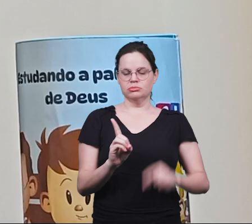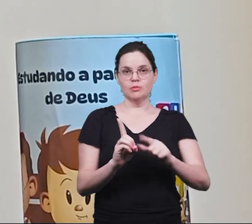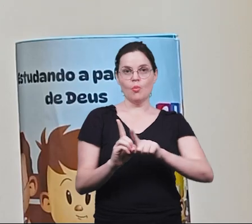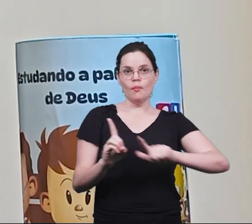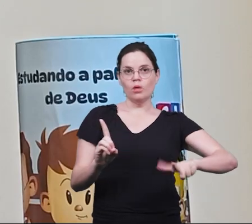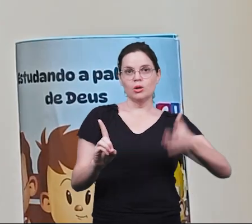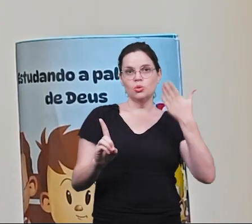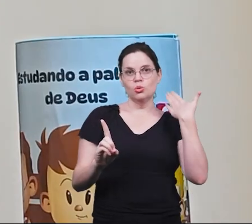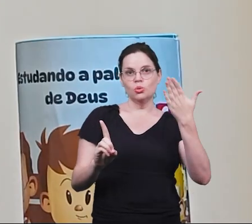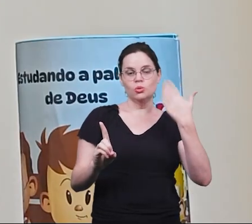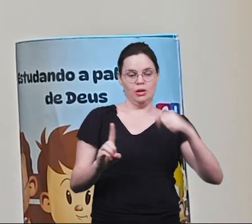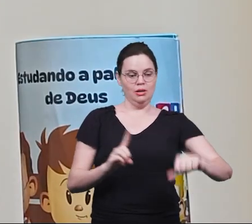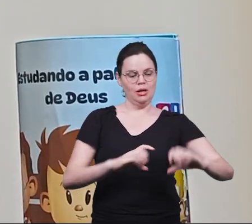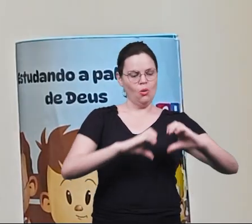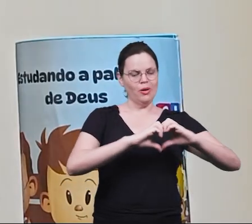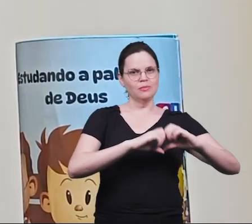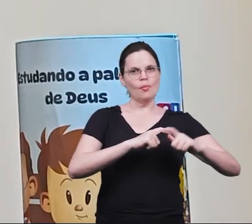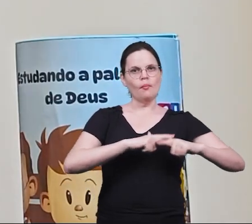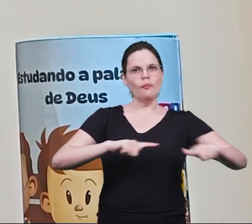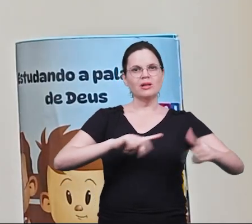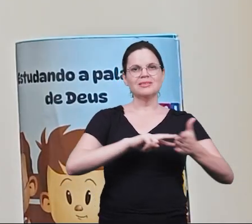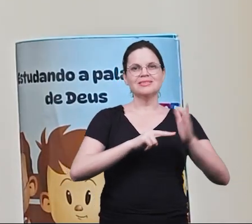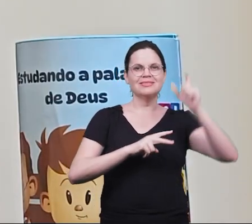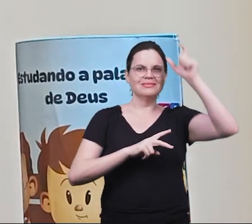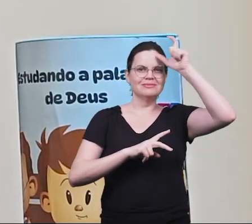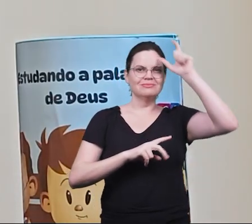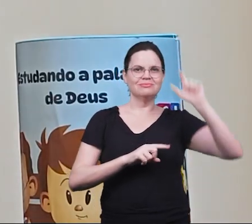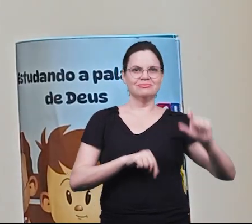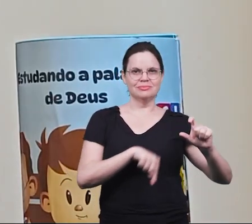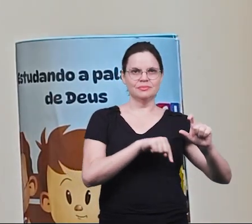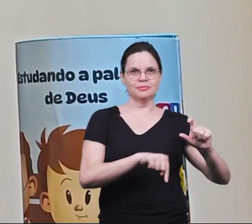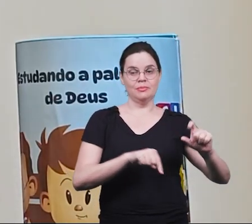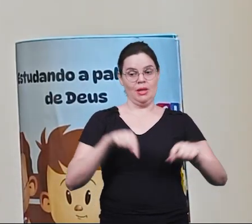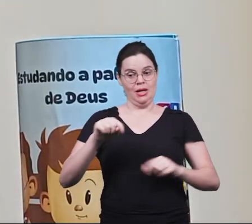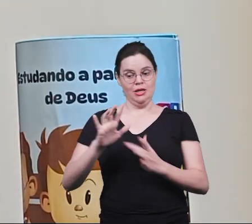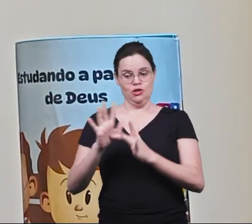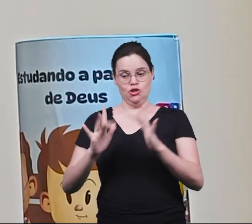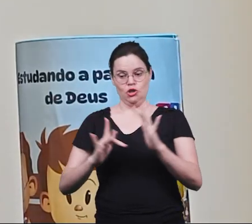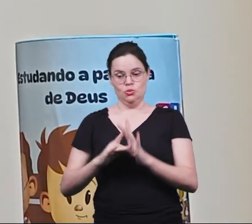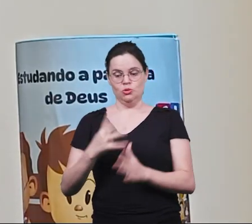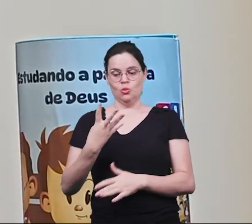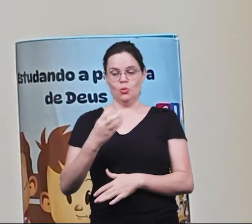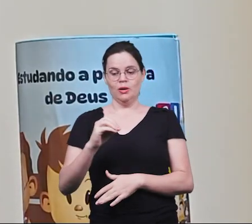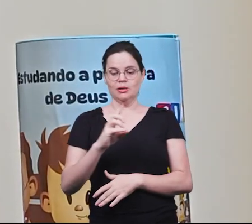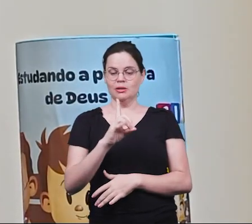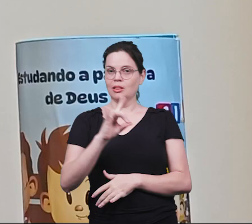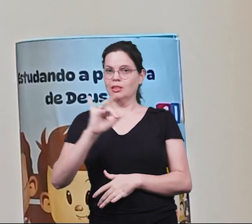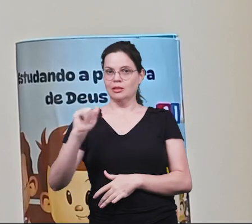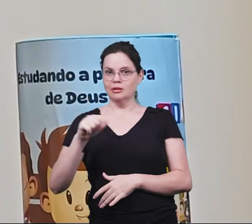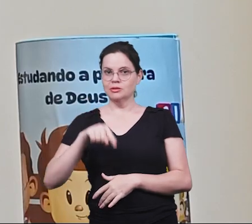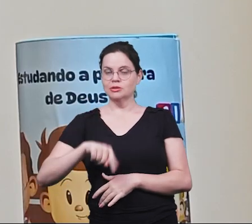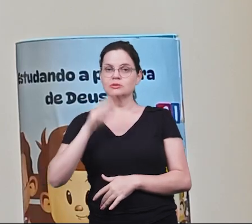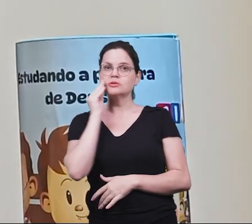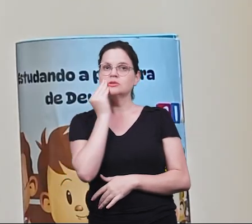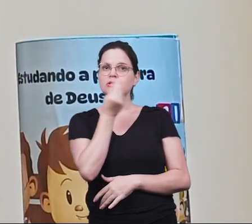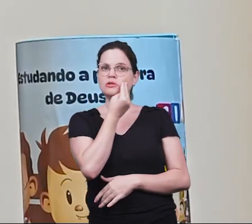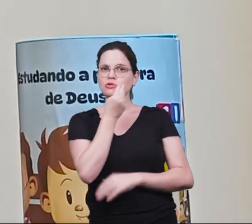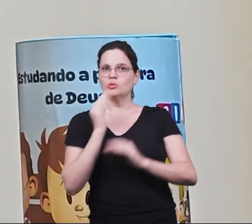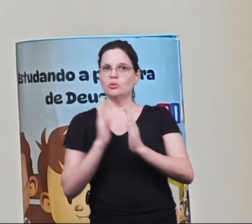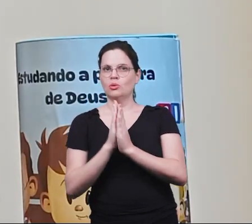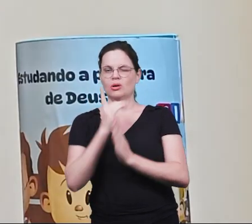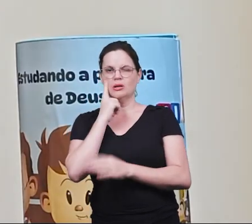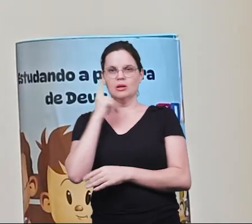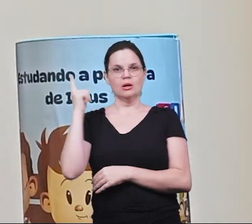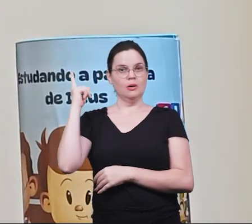no deserto e ele ficou ali por 40 dias e 40 noites em jejum